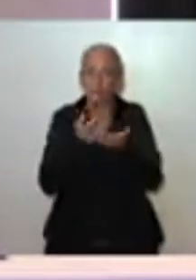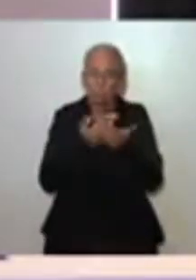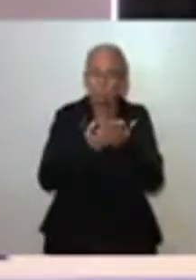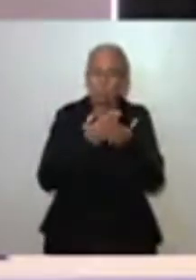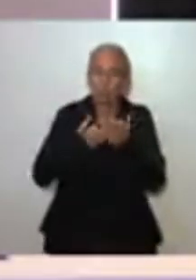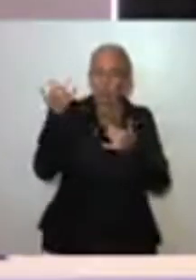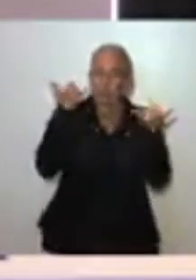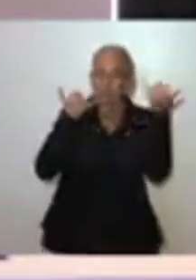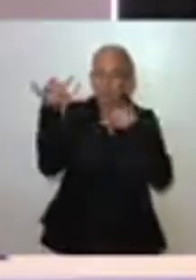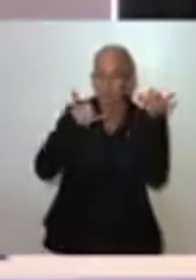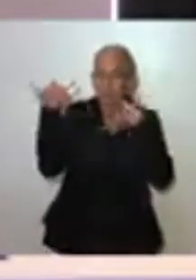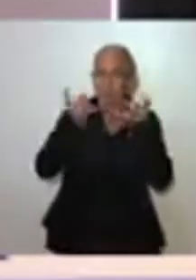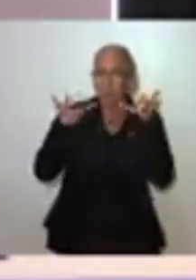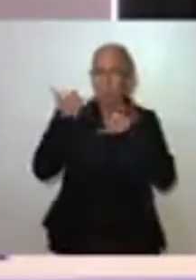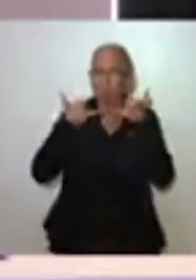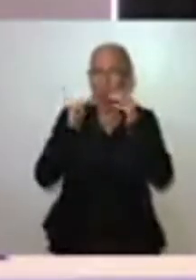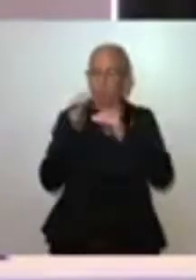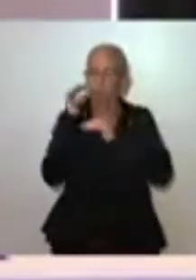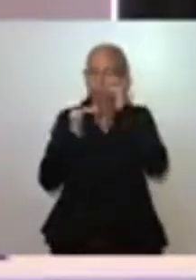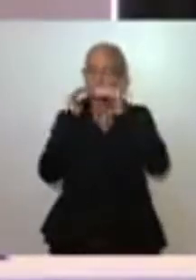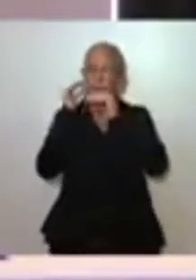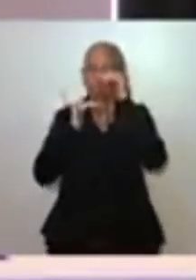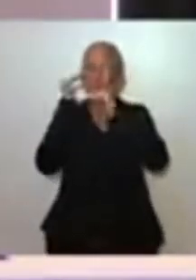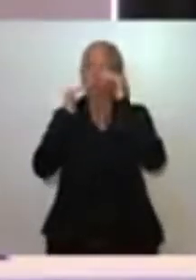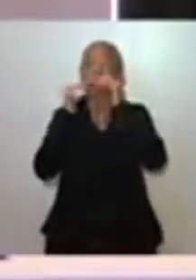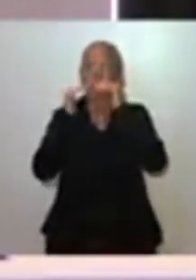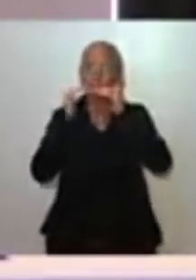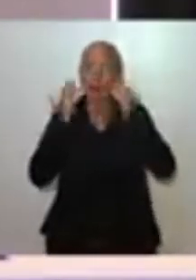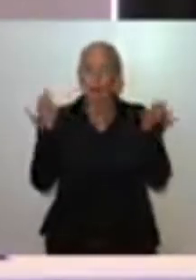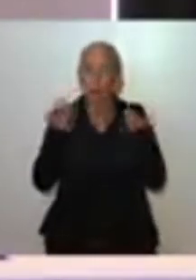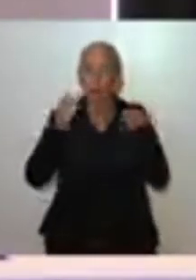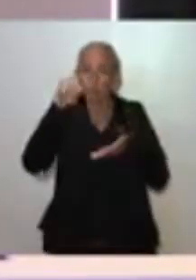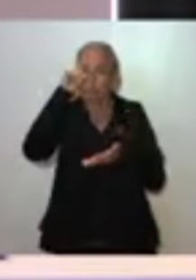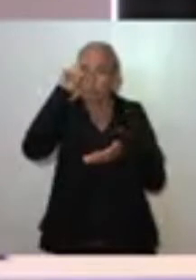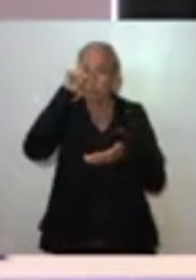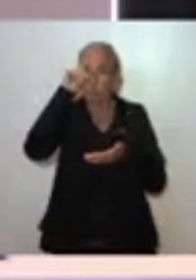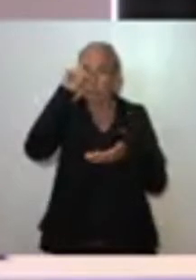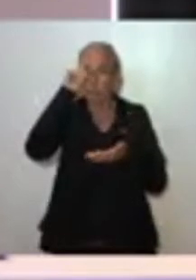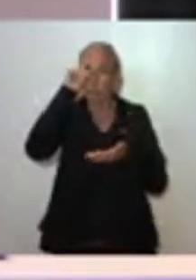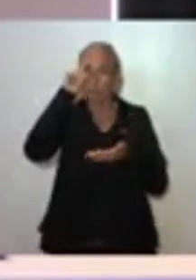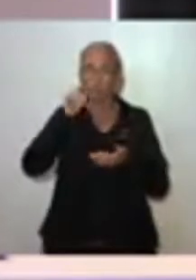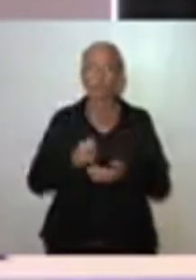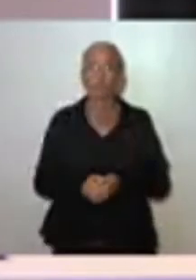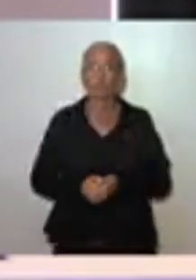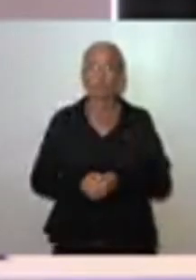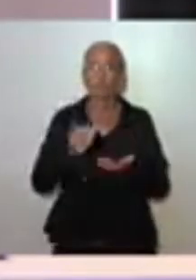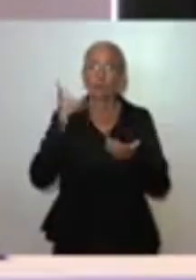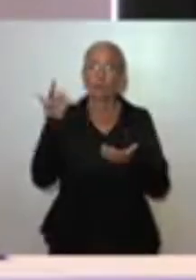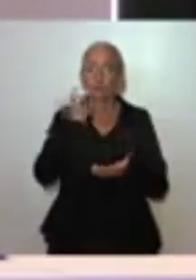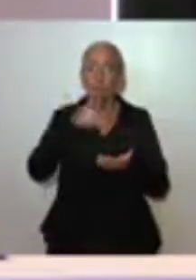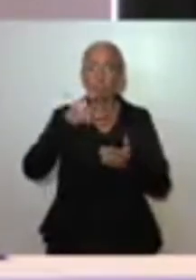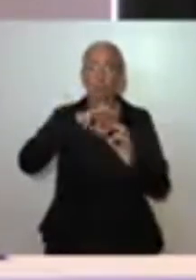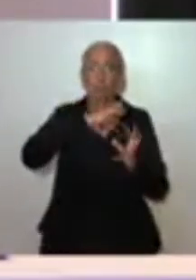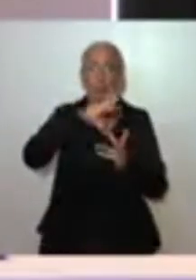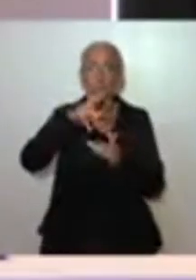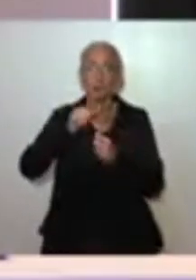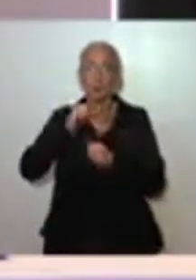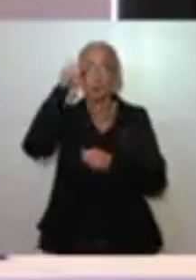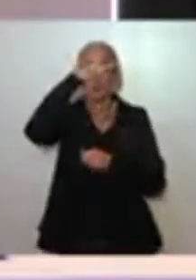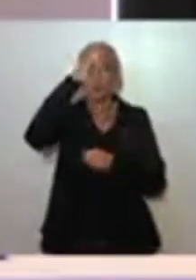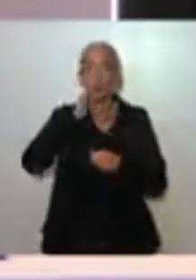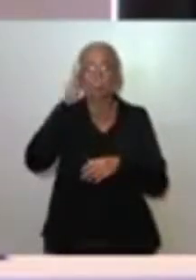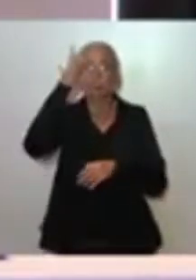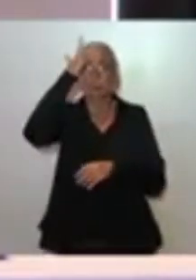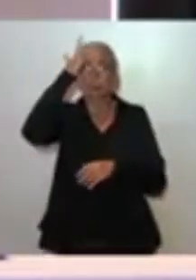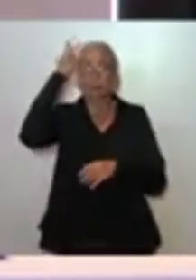própria informação e estar atualizado e com o que acontece no mundo o Brasil é um país em